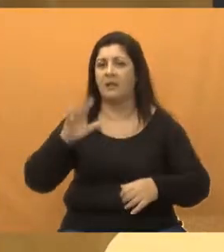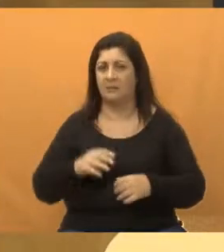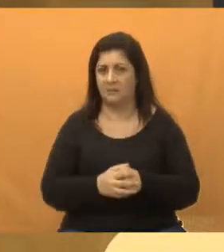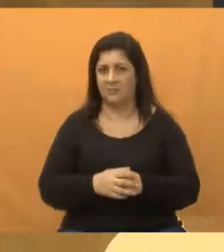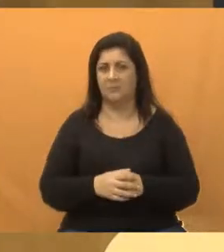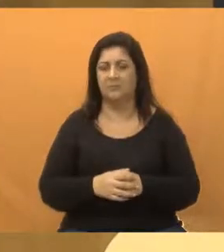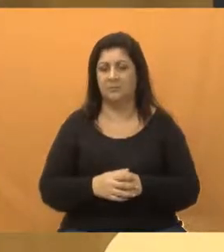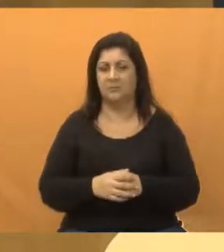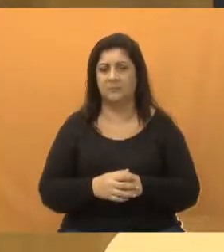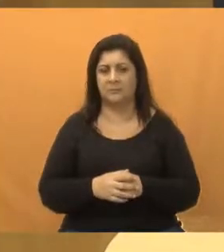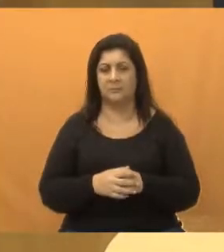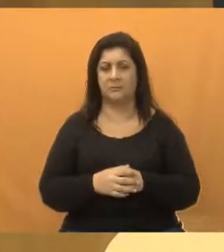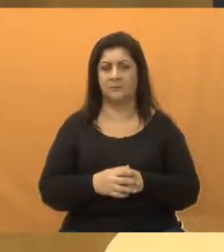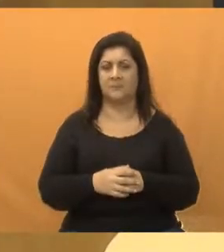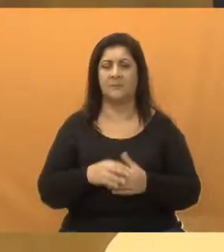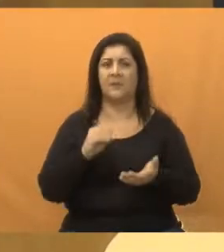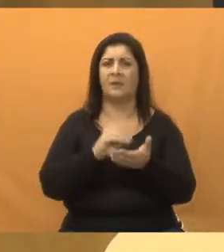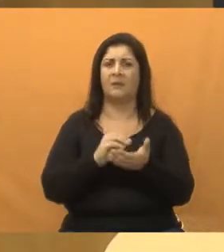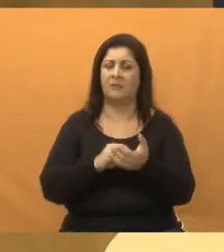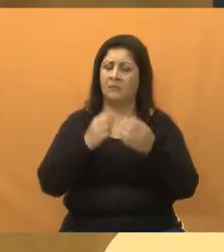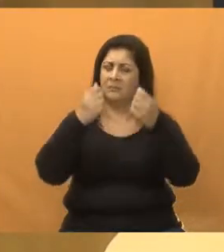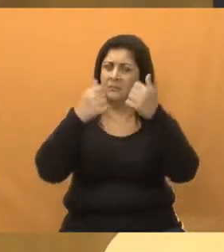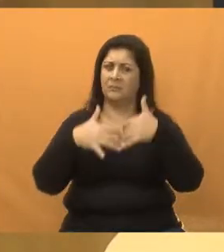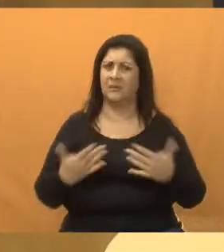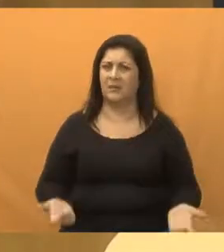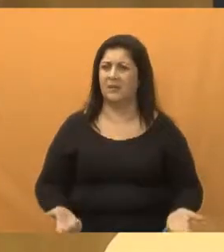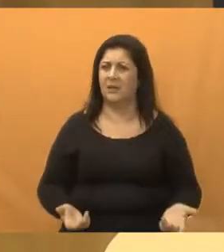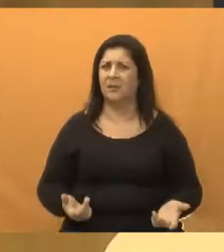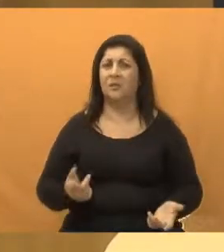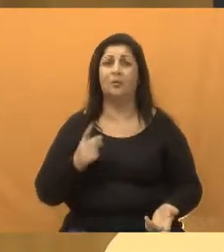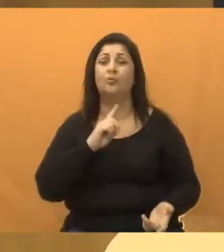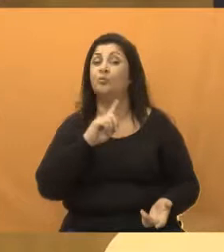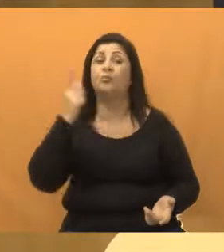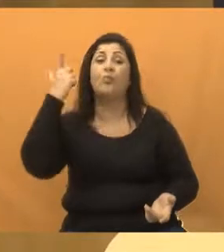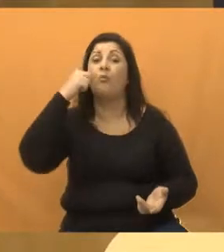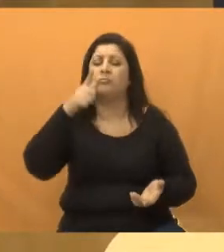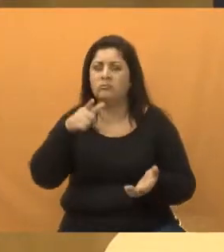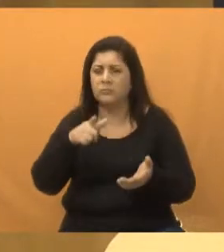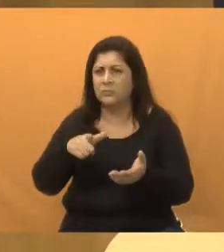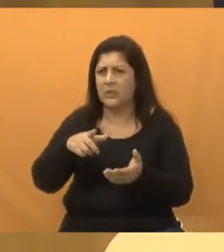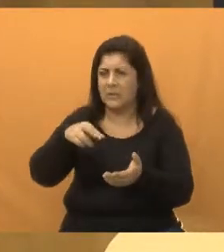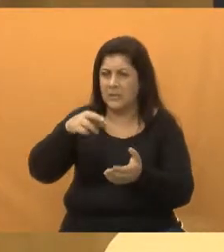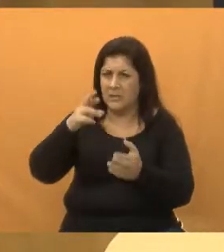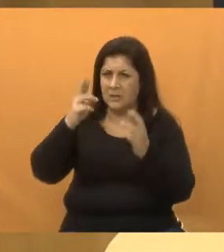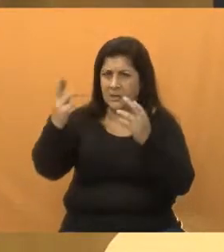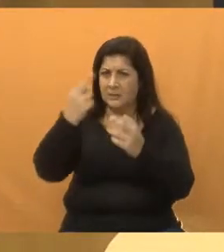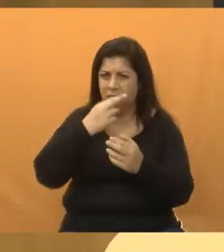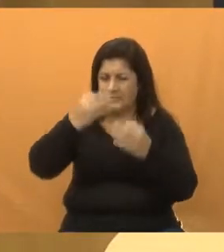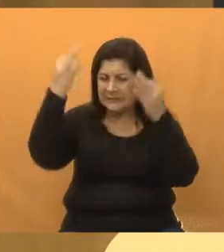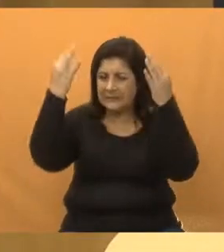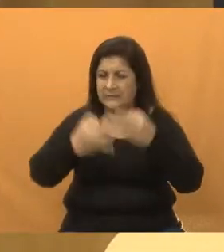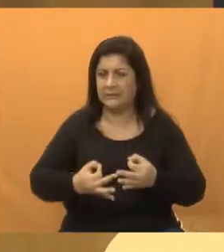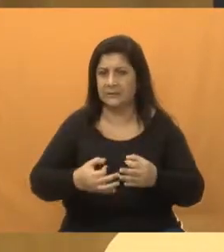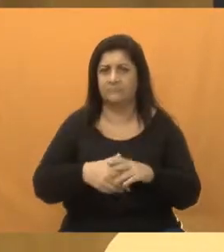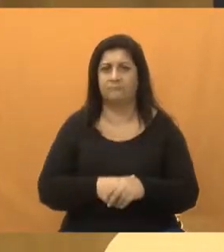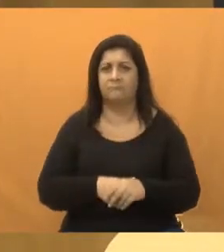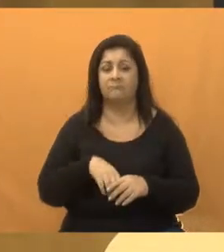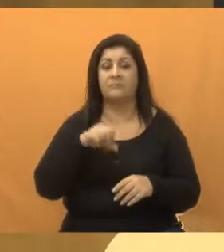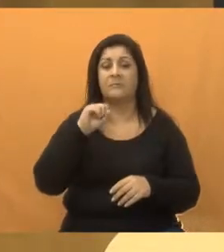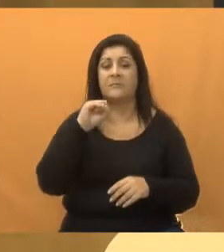liso. A gente não consegue aprofundar nas respostas. Se você entra no portal